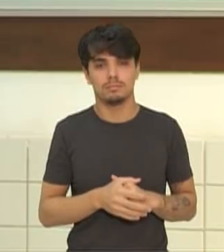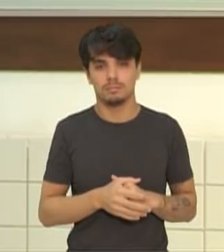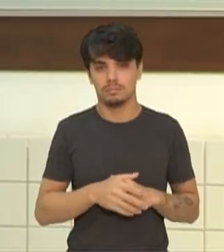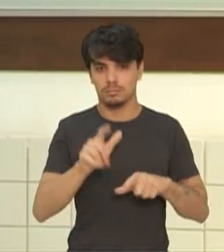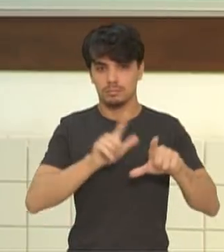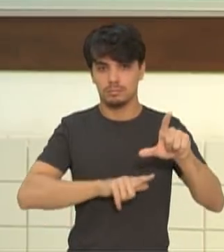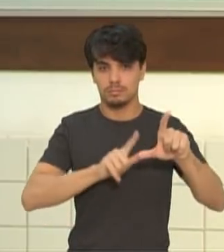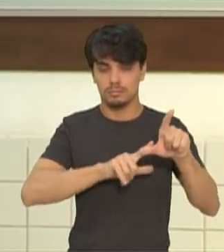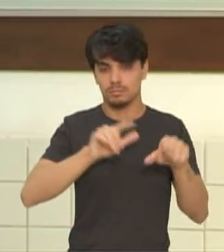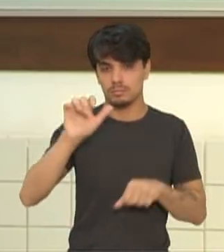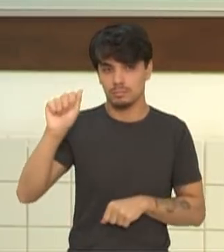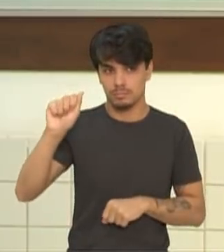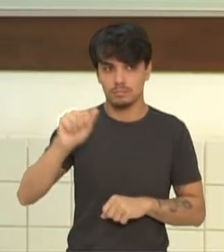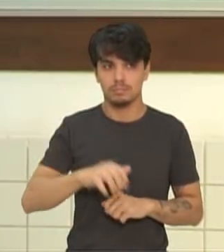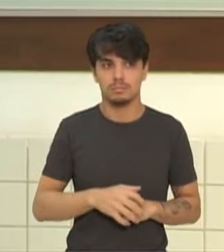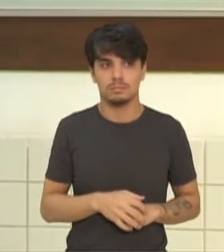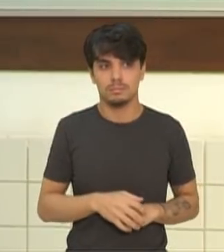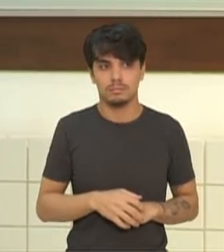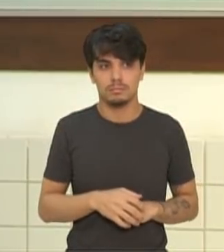A.